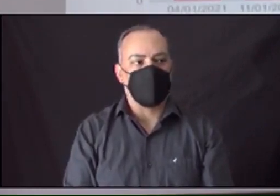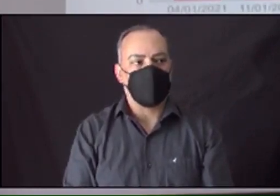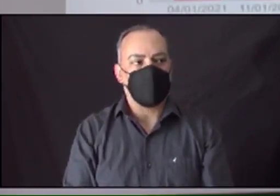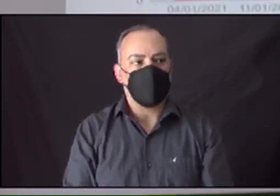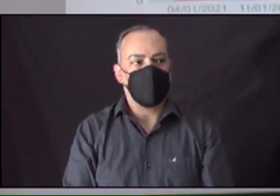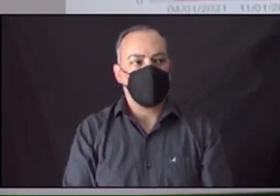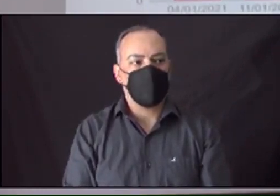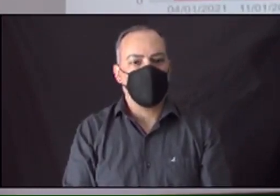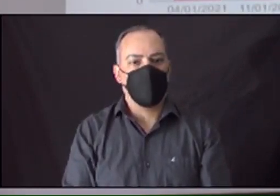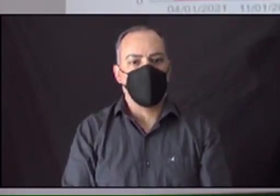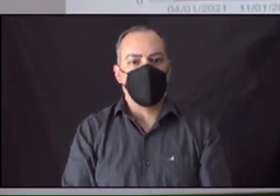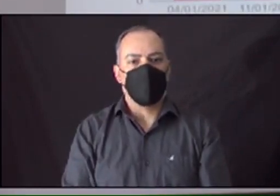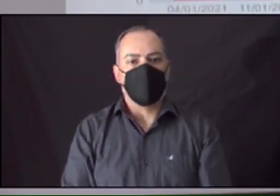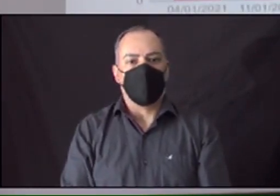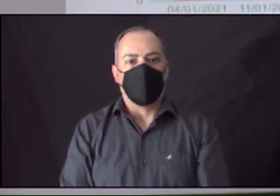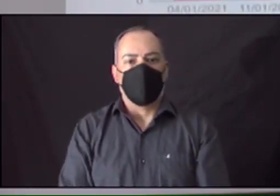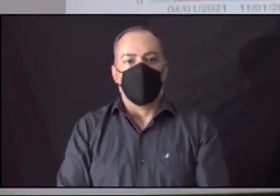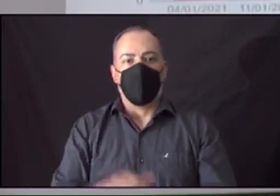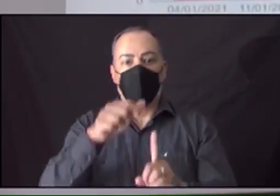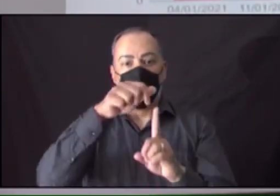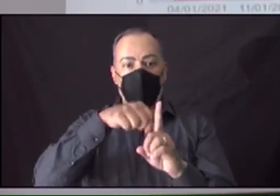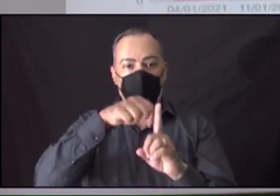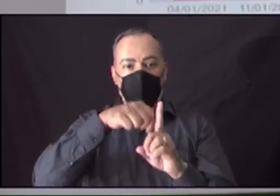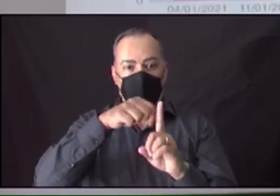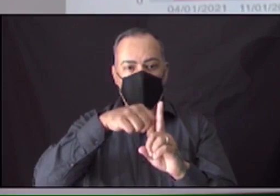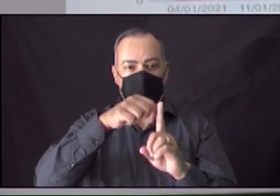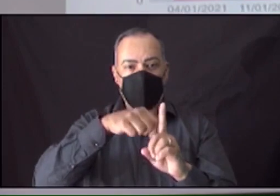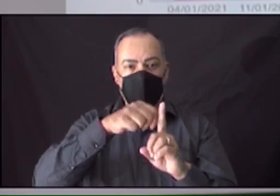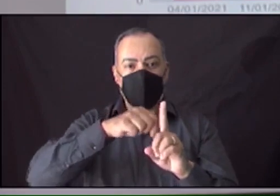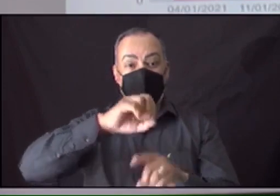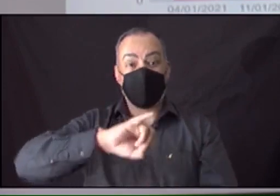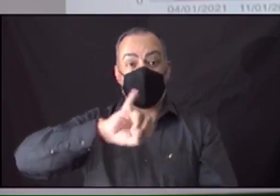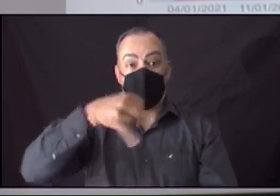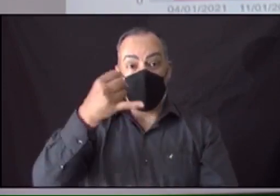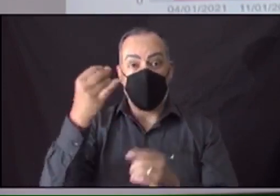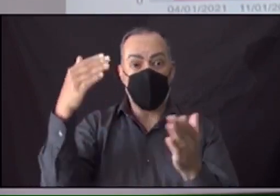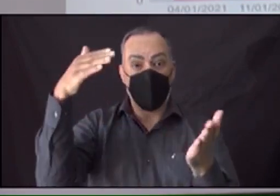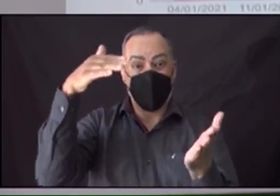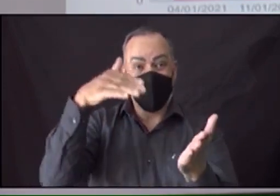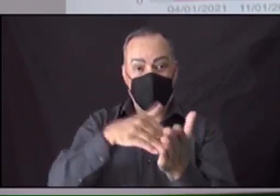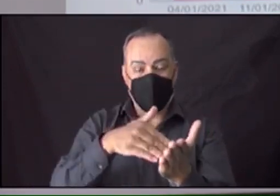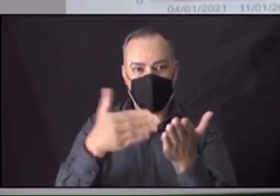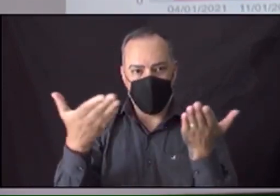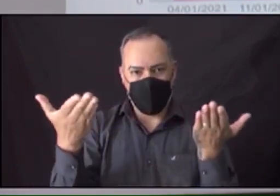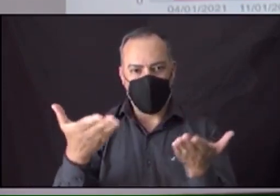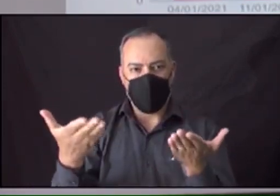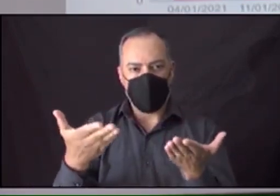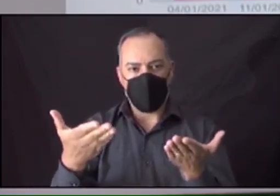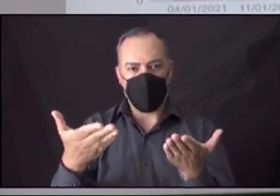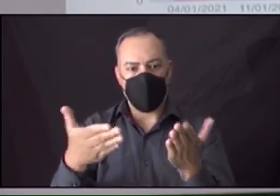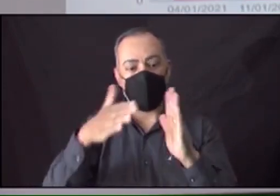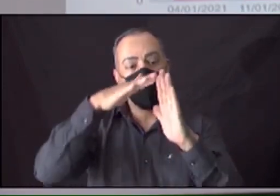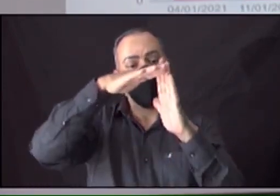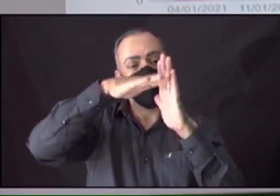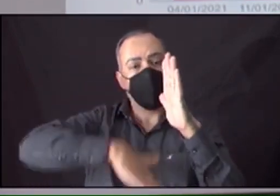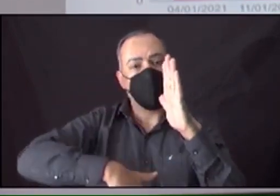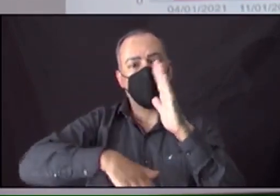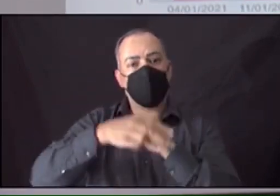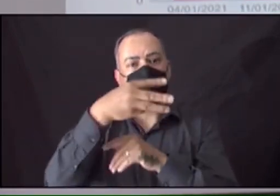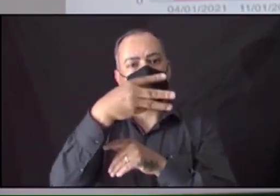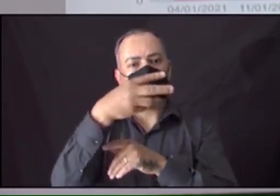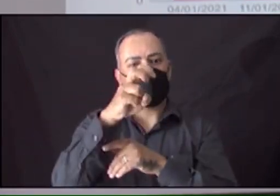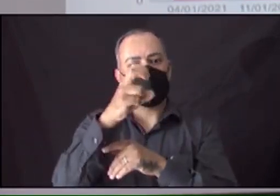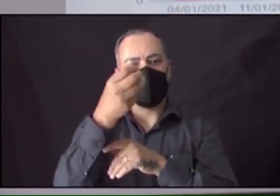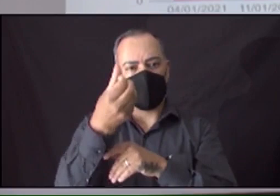Então, aqui de janeiro até agora, então, apresentando na última semana a nossa queda. Então, que fomos para 353 casos